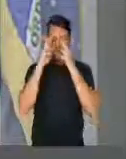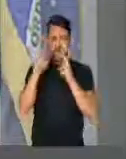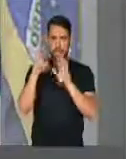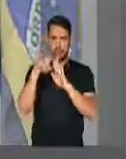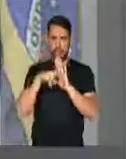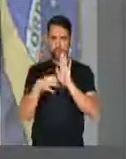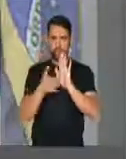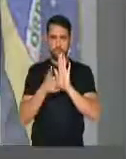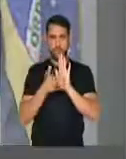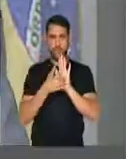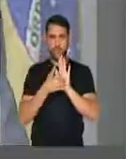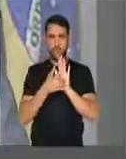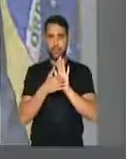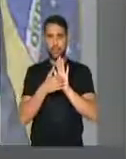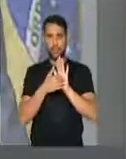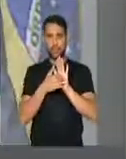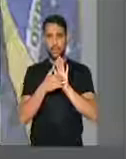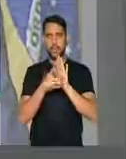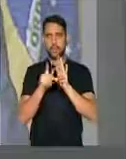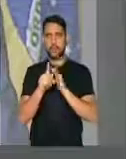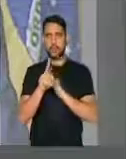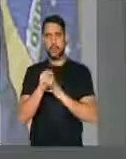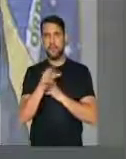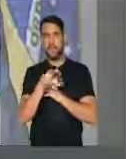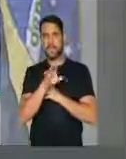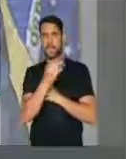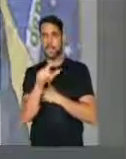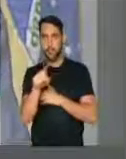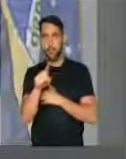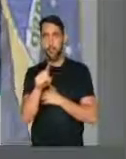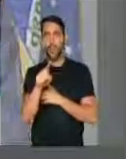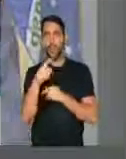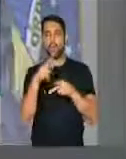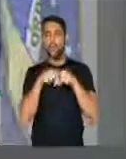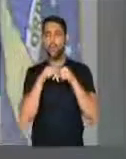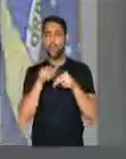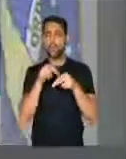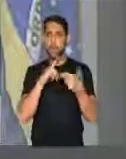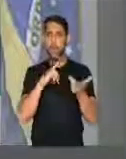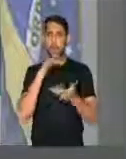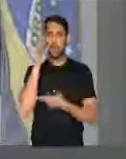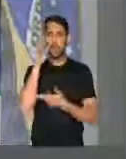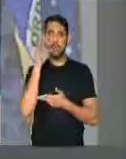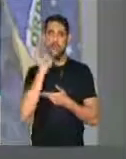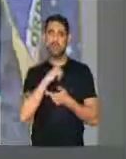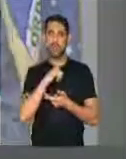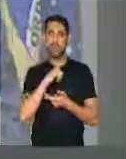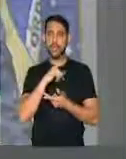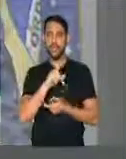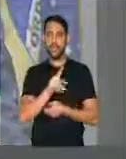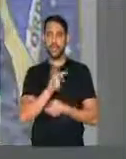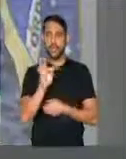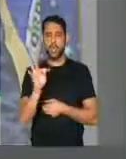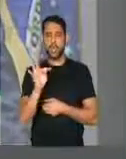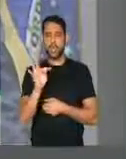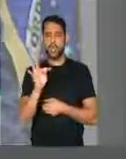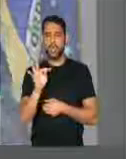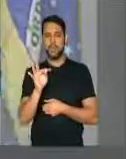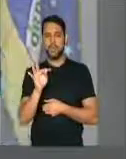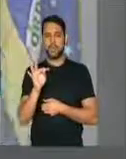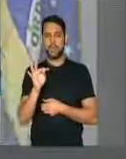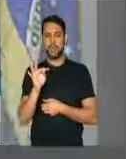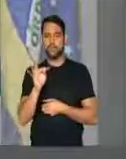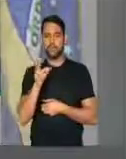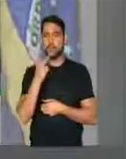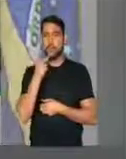cumpri-las é prevaricação. E aí tem um negócio curioso. O Partido dos